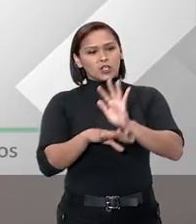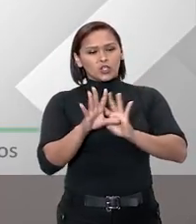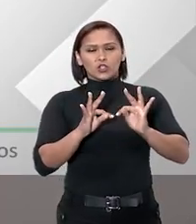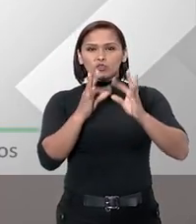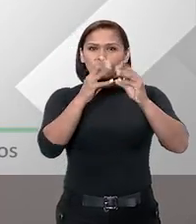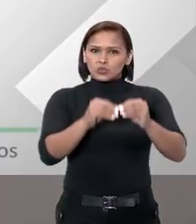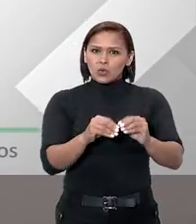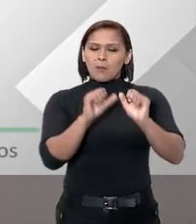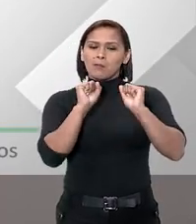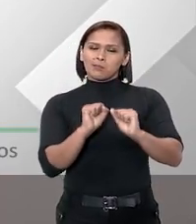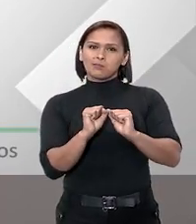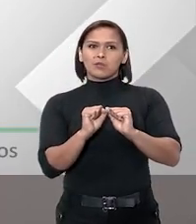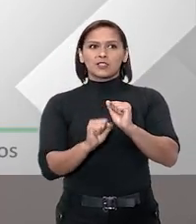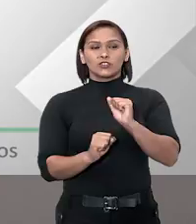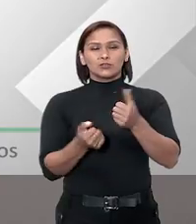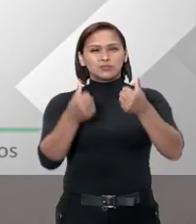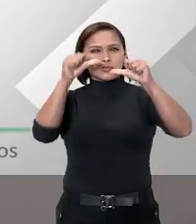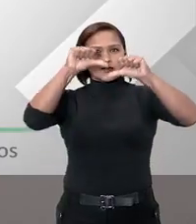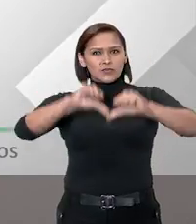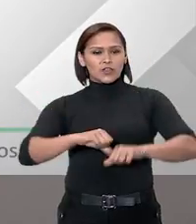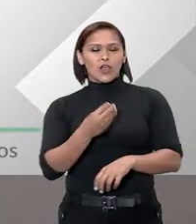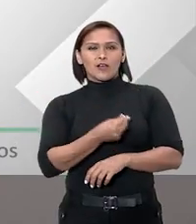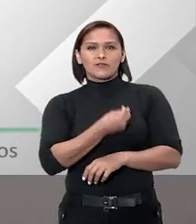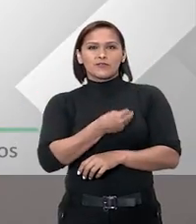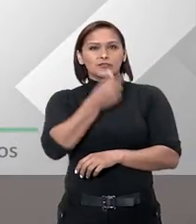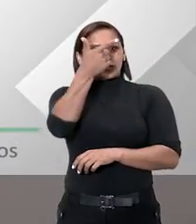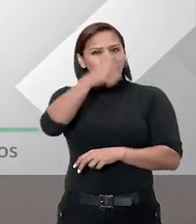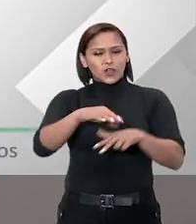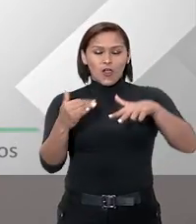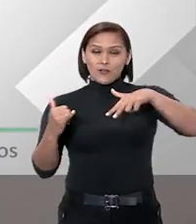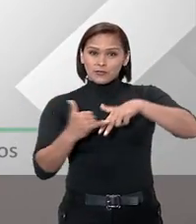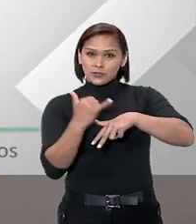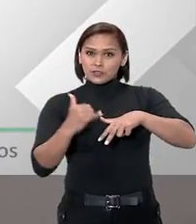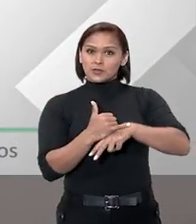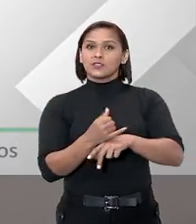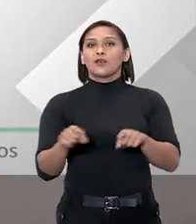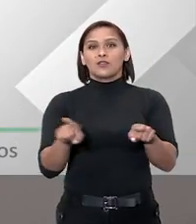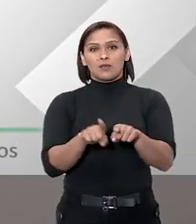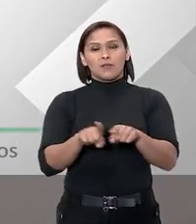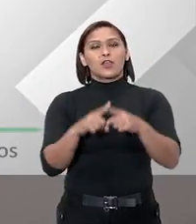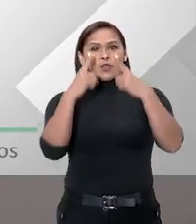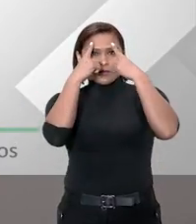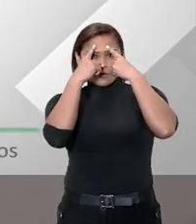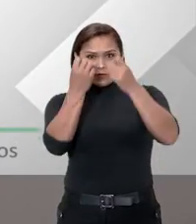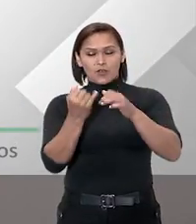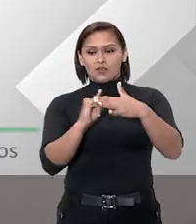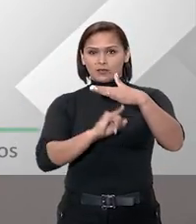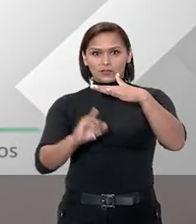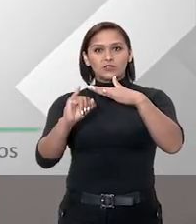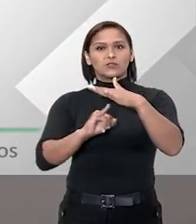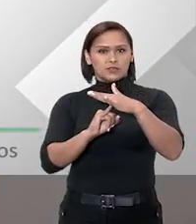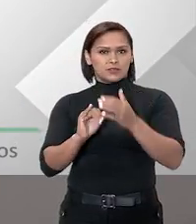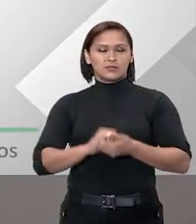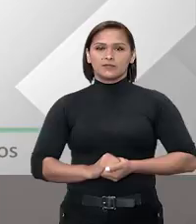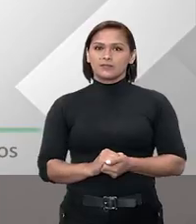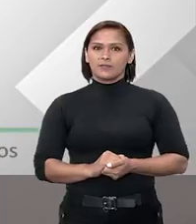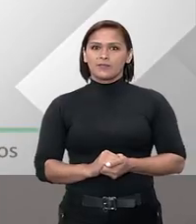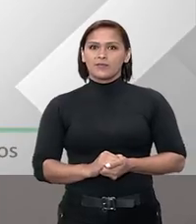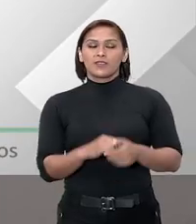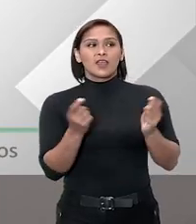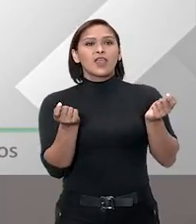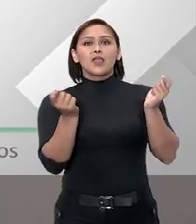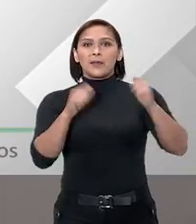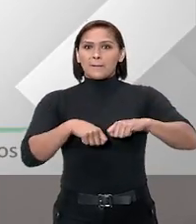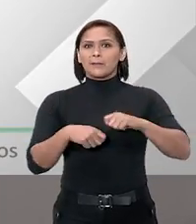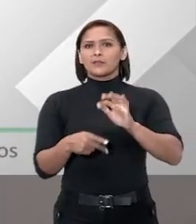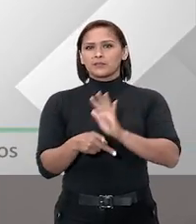poderá causar um mal maior, que é a revitimização, inclusive considerada como violência institucional. Me permite,